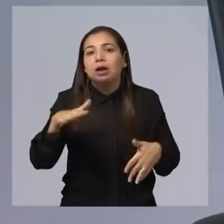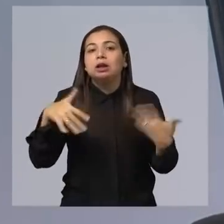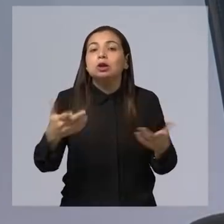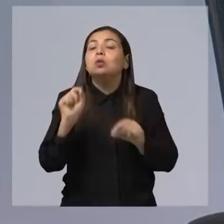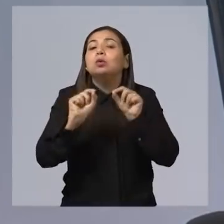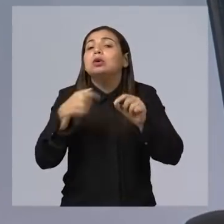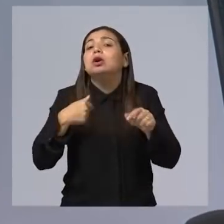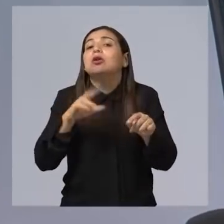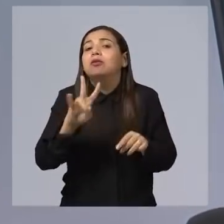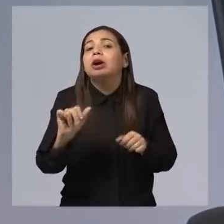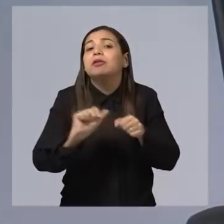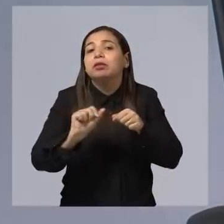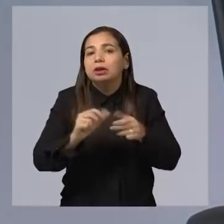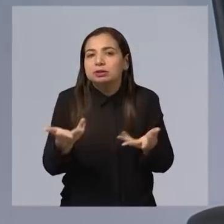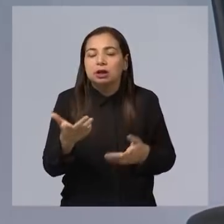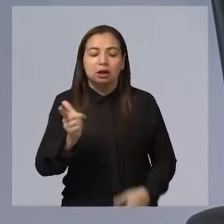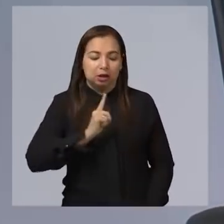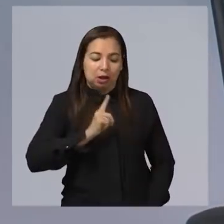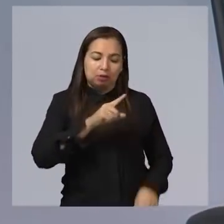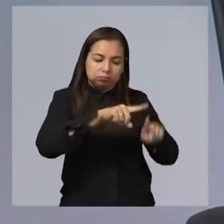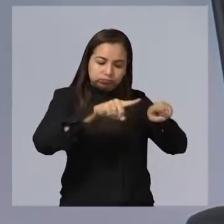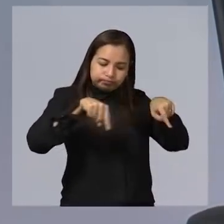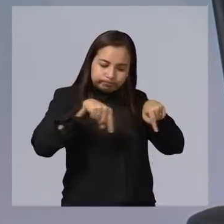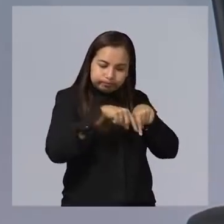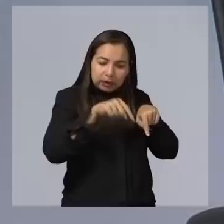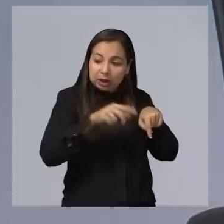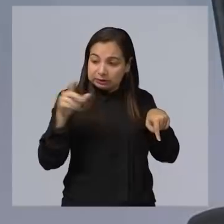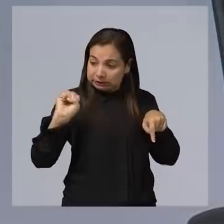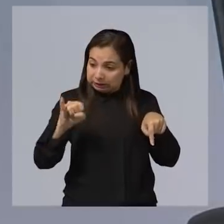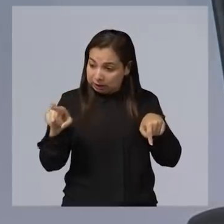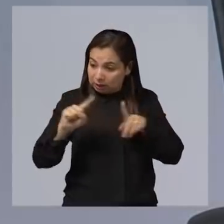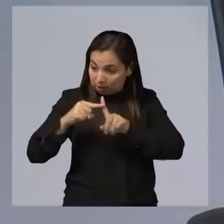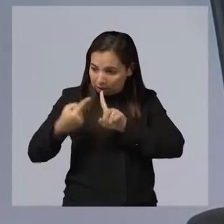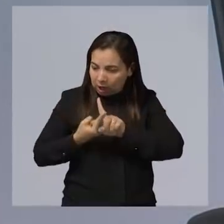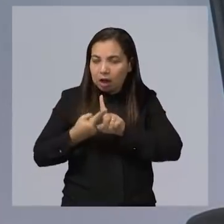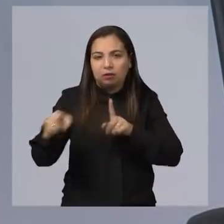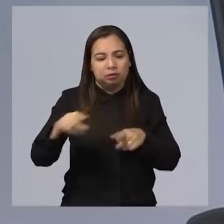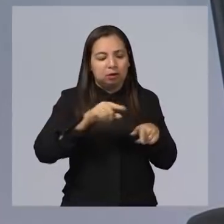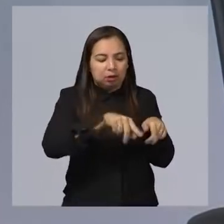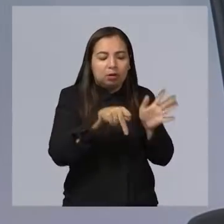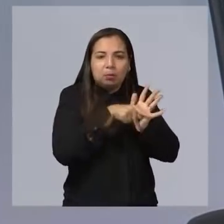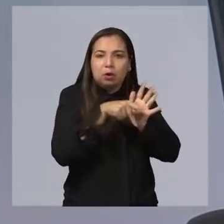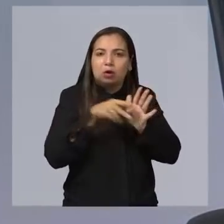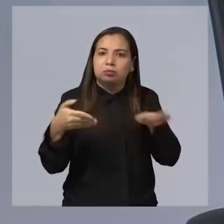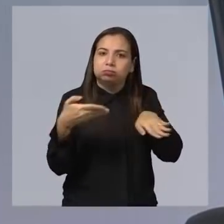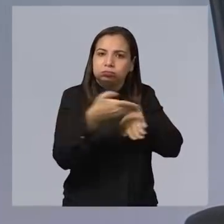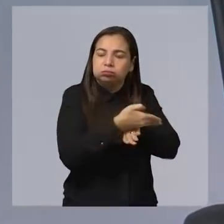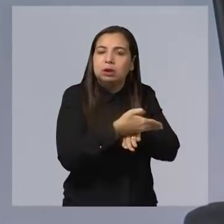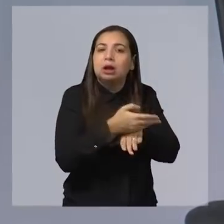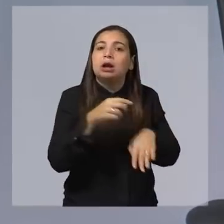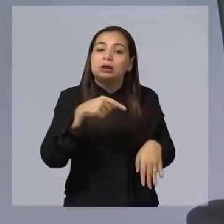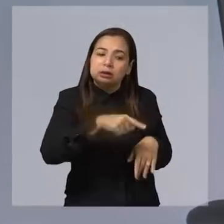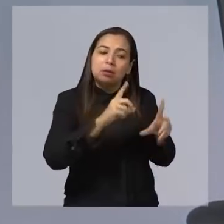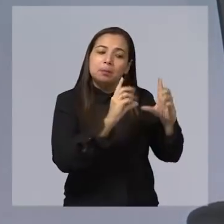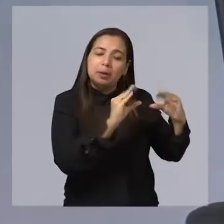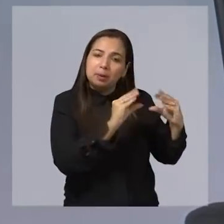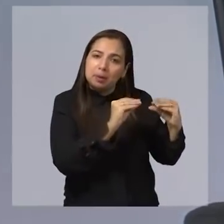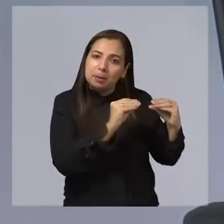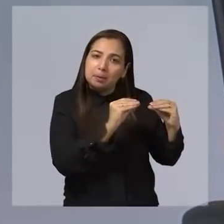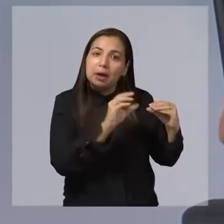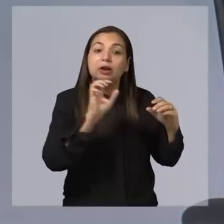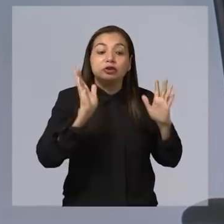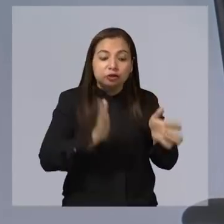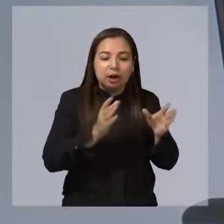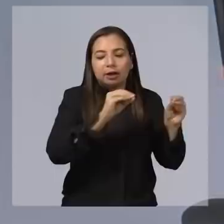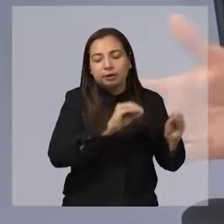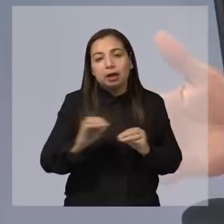espaço específico para visita de gestantes, né? Vai lá, coloco o preso, na hora que a gestante for embora, eu passo todos os presos no